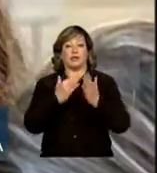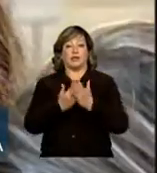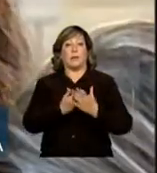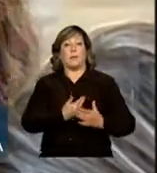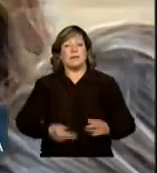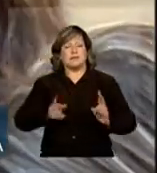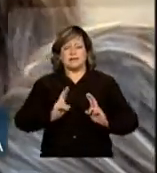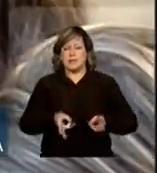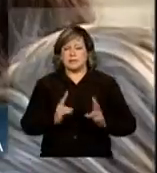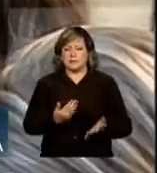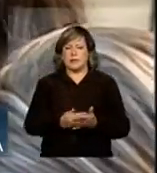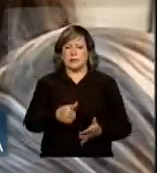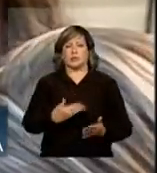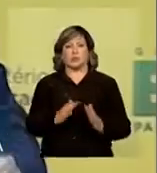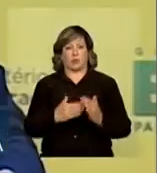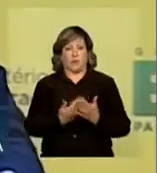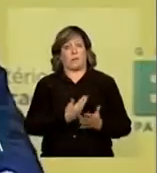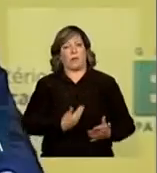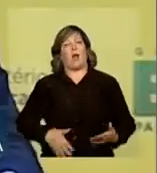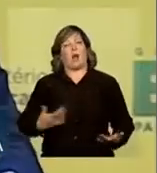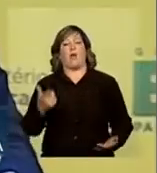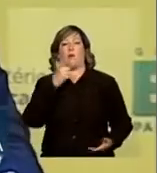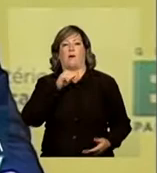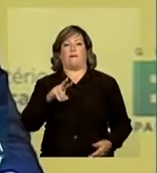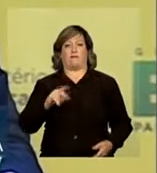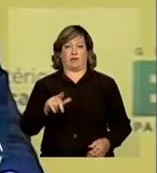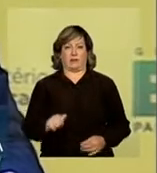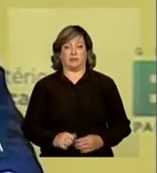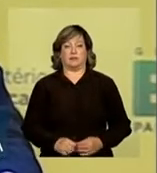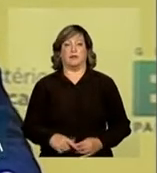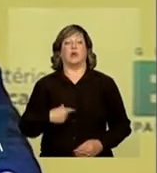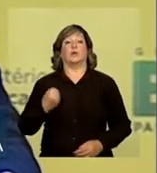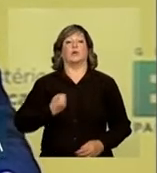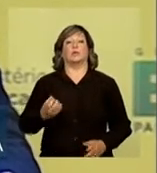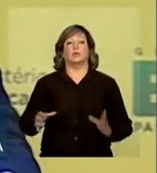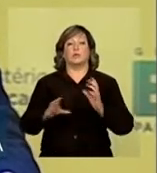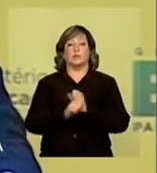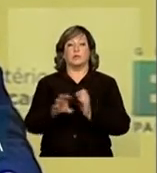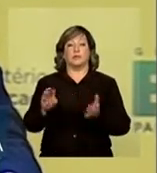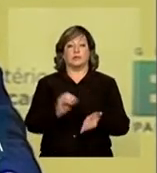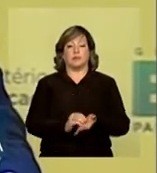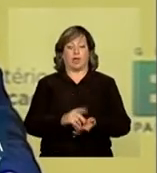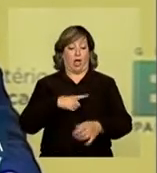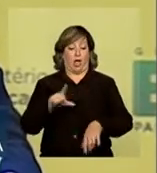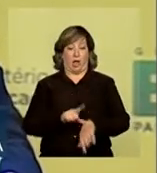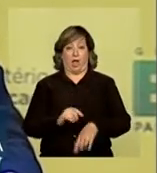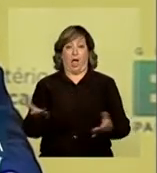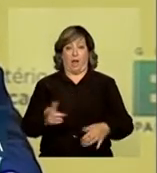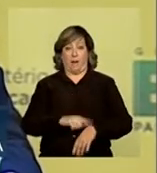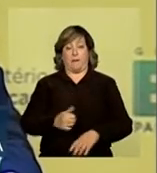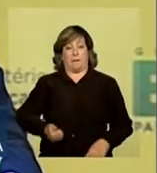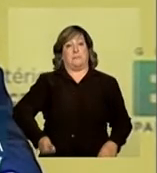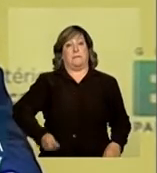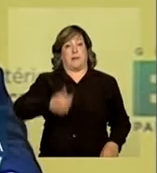pública sempre estudou na escola pública ao número de inscritos agora que horas são agora meio-dia